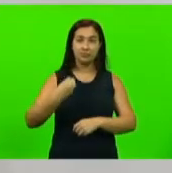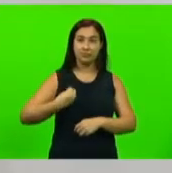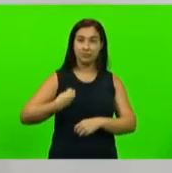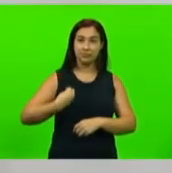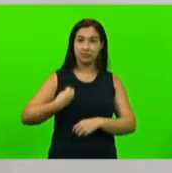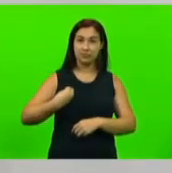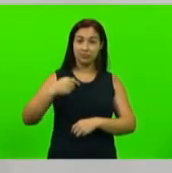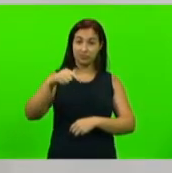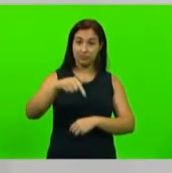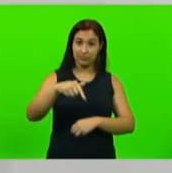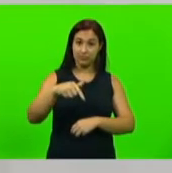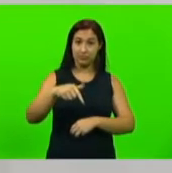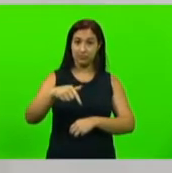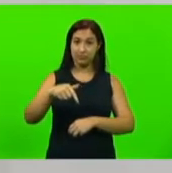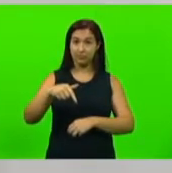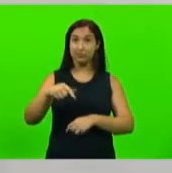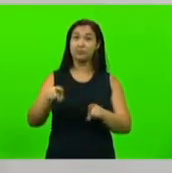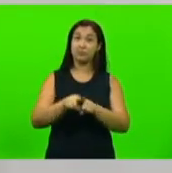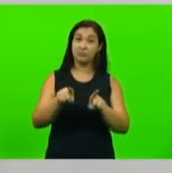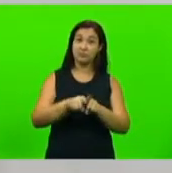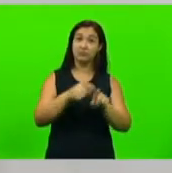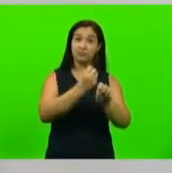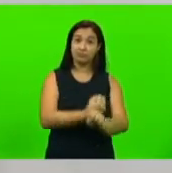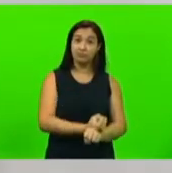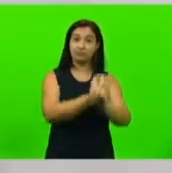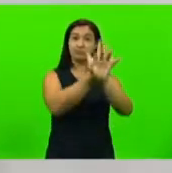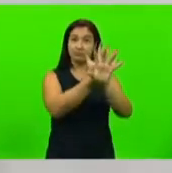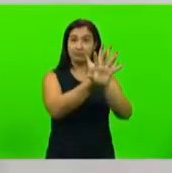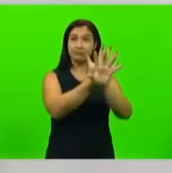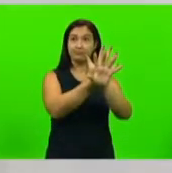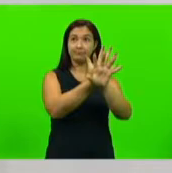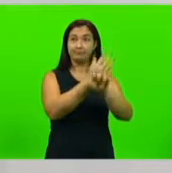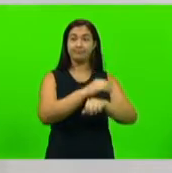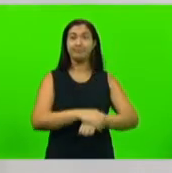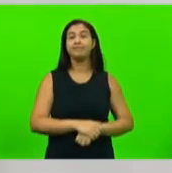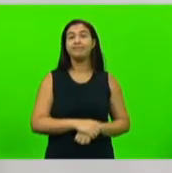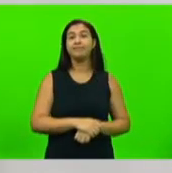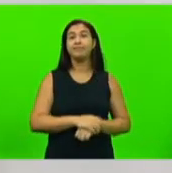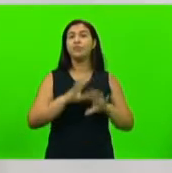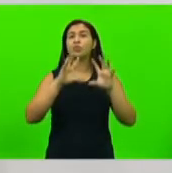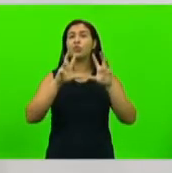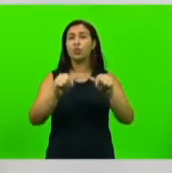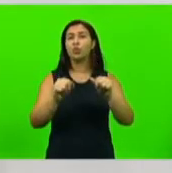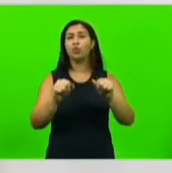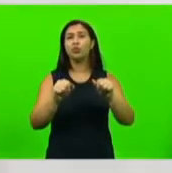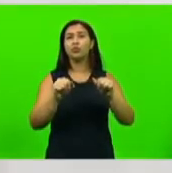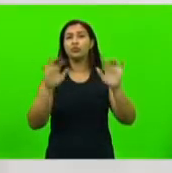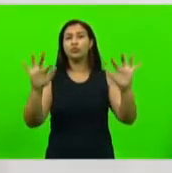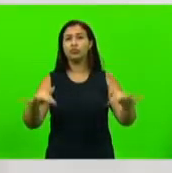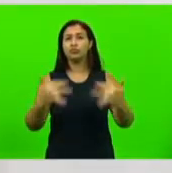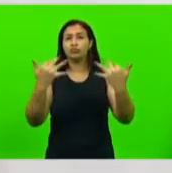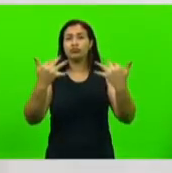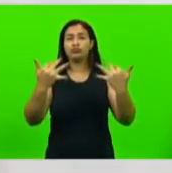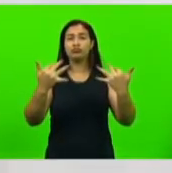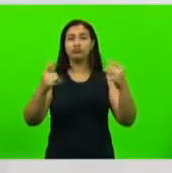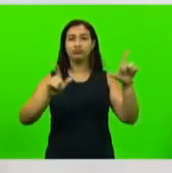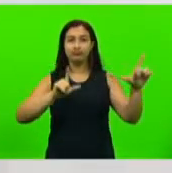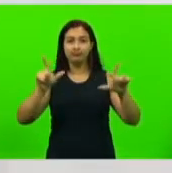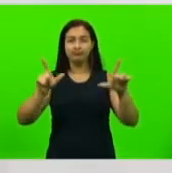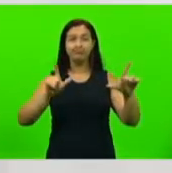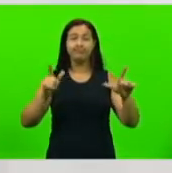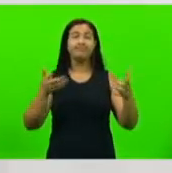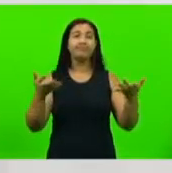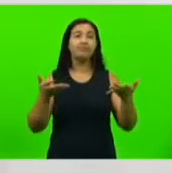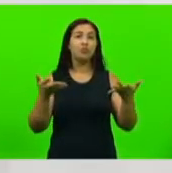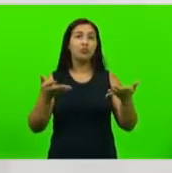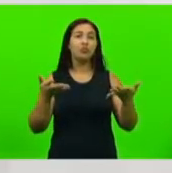aqui presencialmente ou os que estão virtualmente, e também todos os que nos acompanham nesse momento. Nós temos hoje,